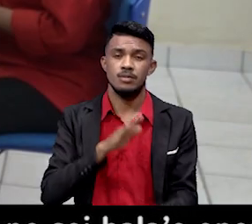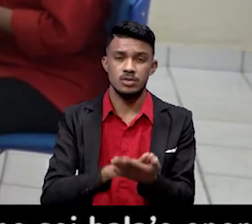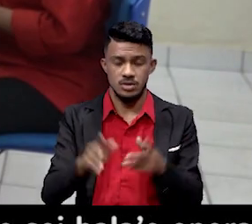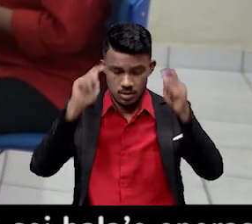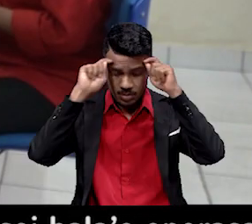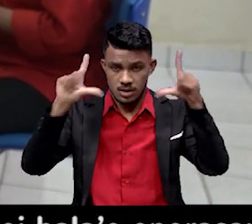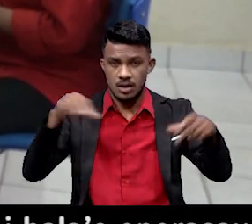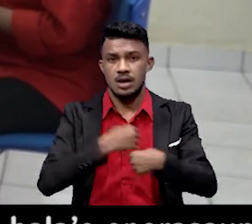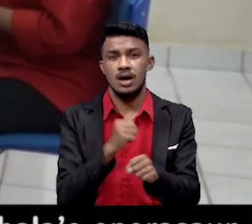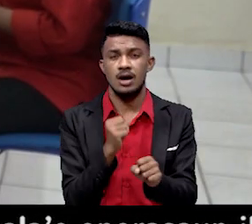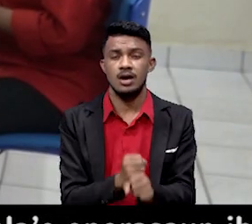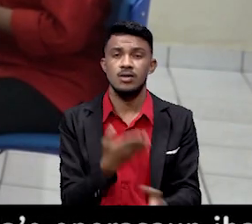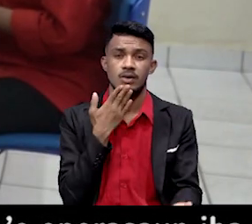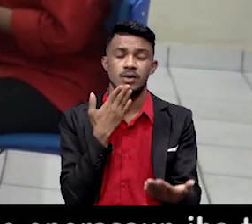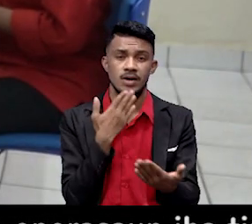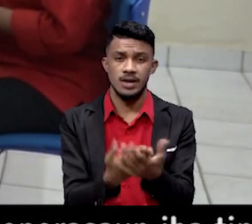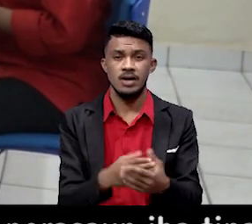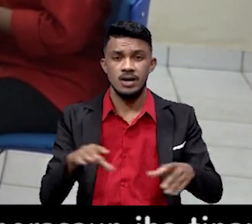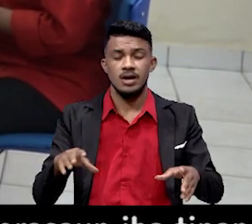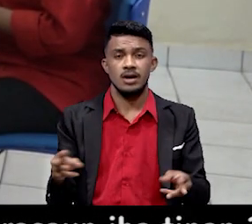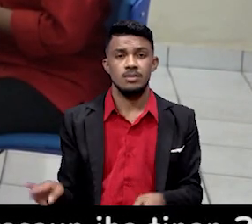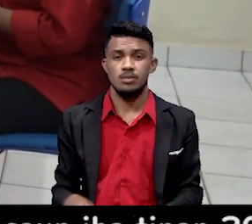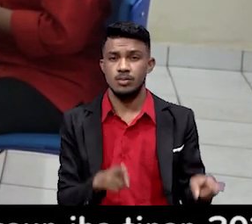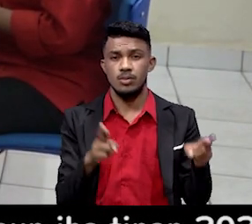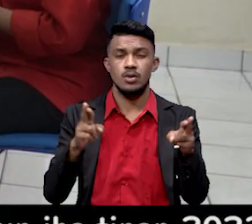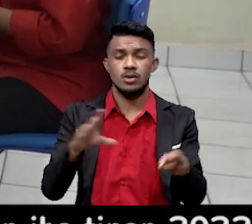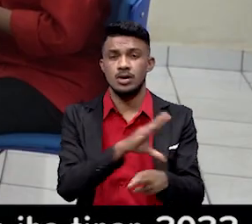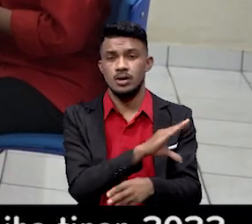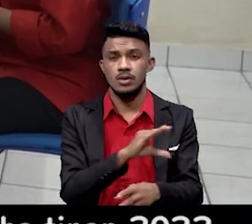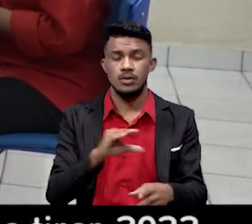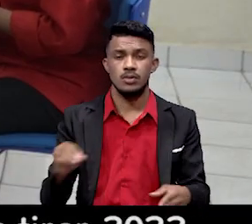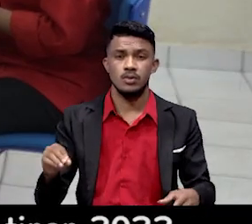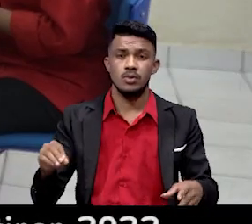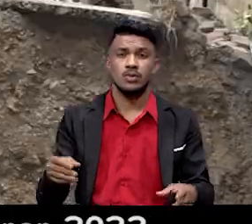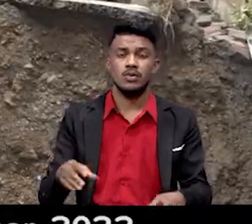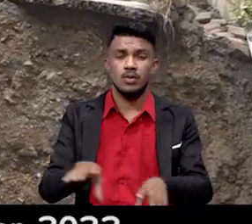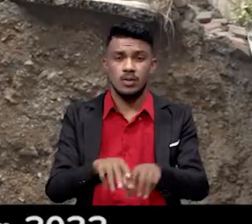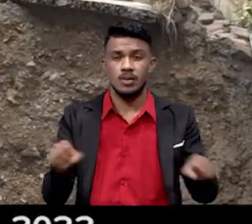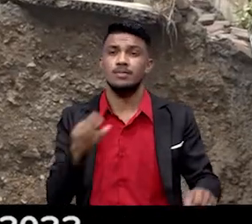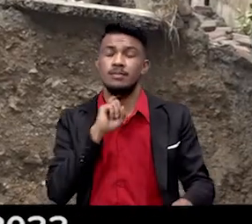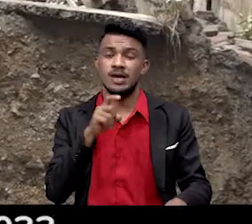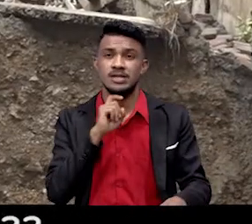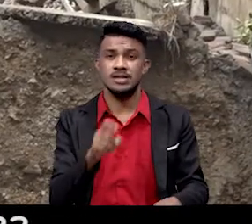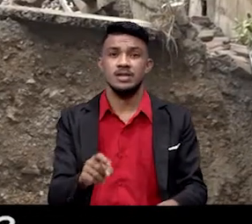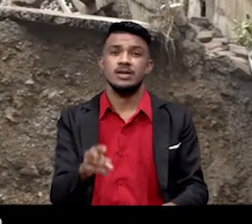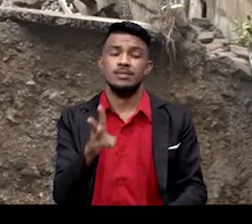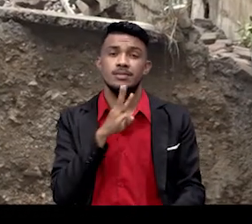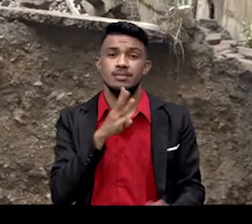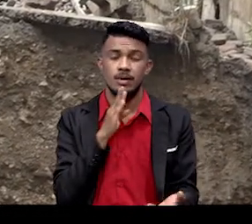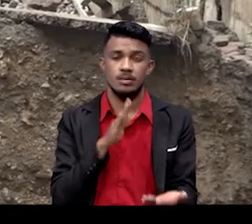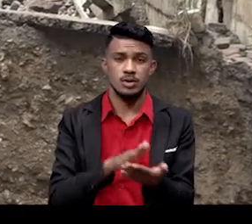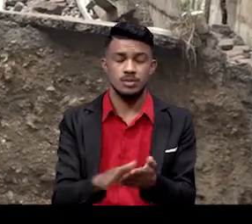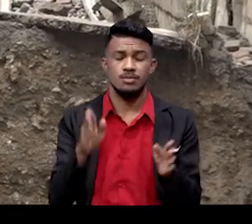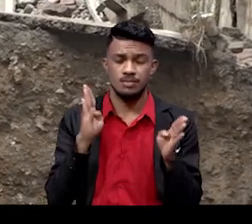halo normalização ba mota, drainagem no canalização Bemos e a capital Dili hanesan preparação sedu